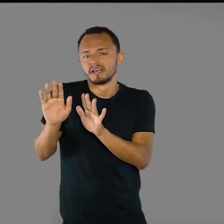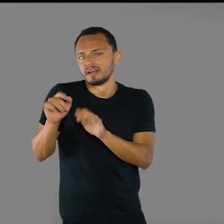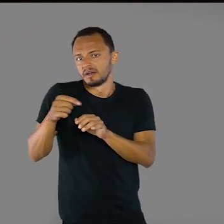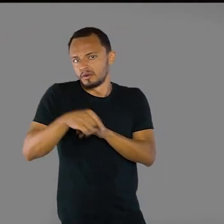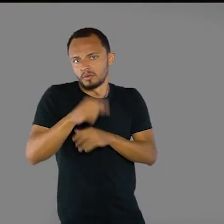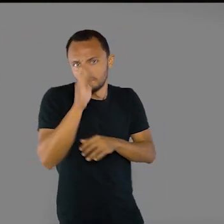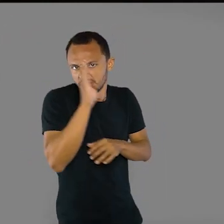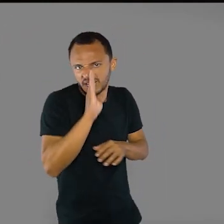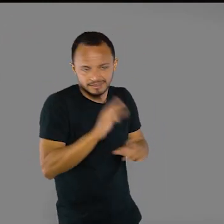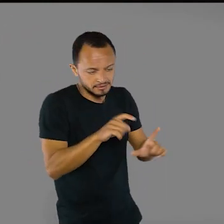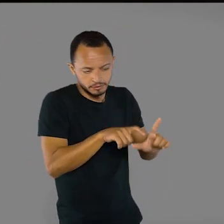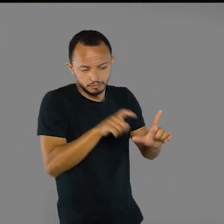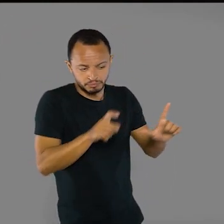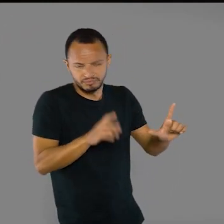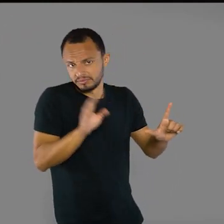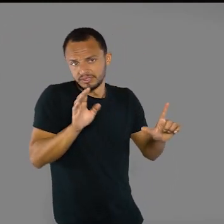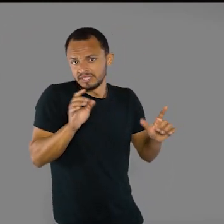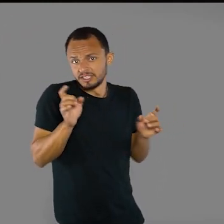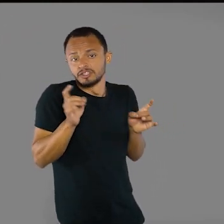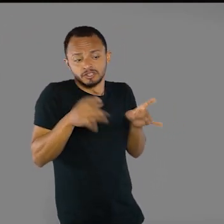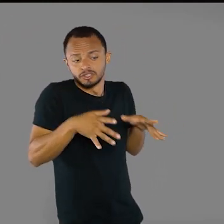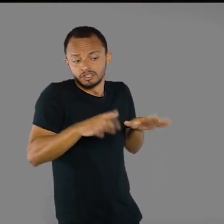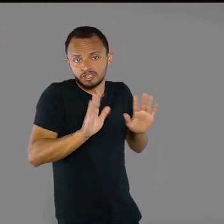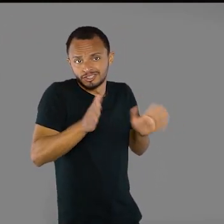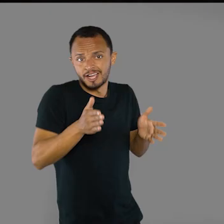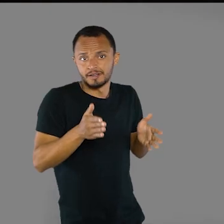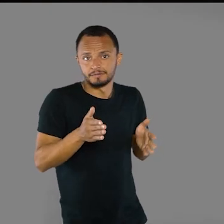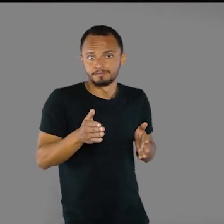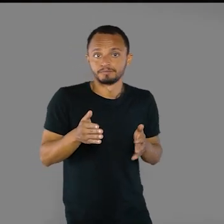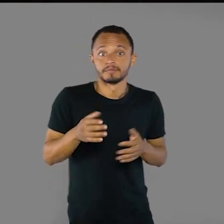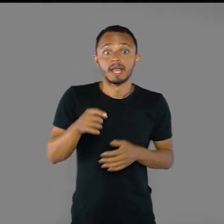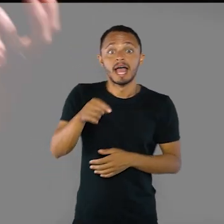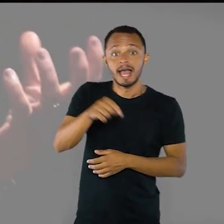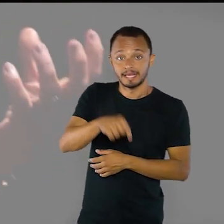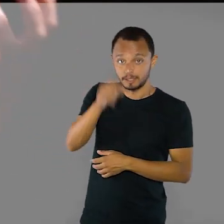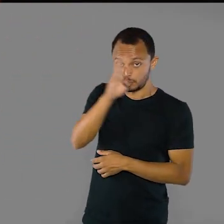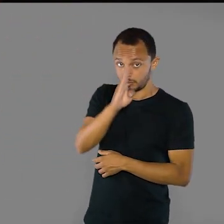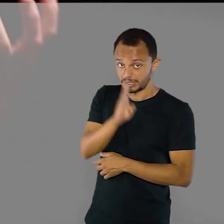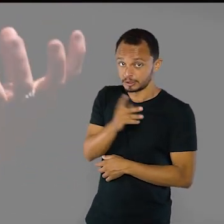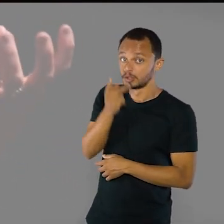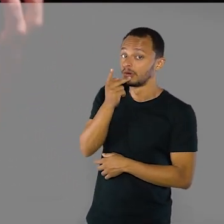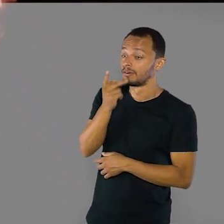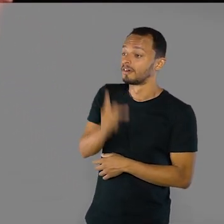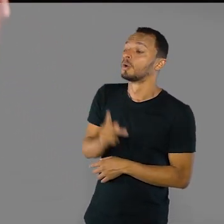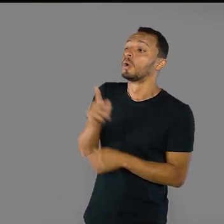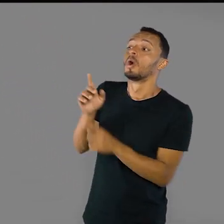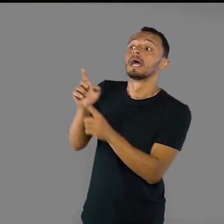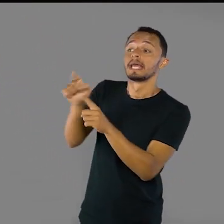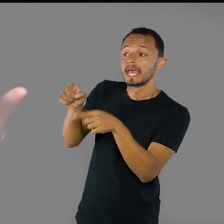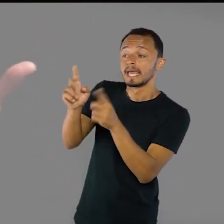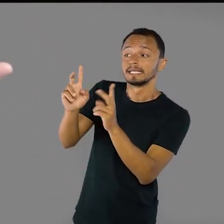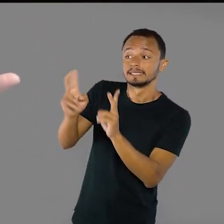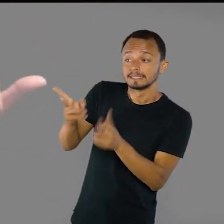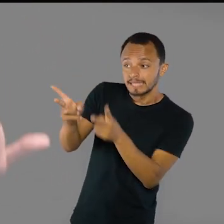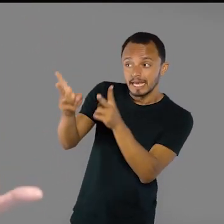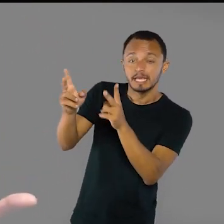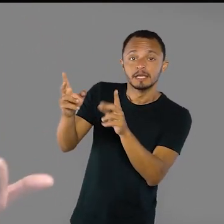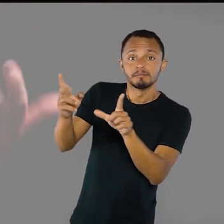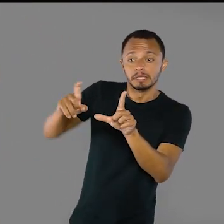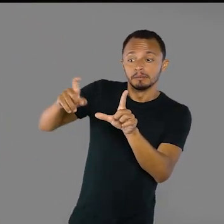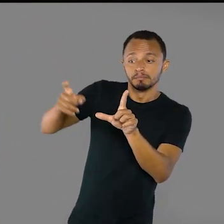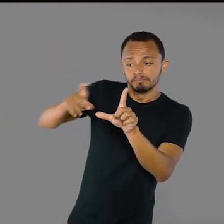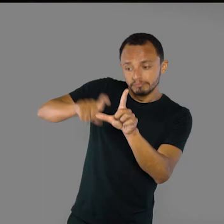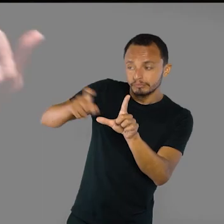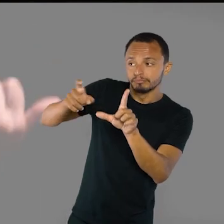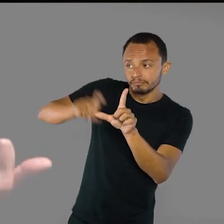Brasil. Já a historiografia brasileira diz o oposto, né? Que foi essa tentativa de fazer o Brasil